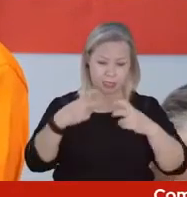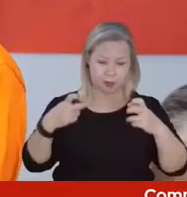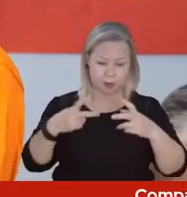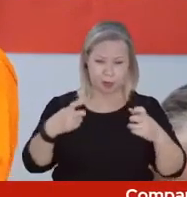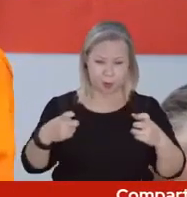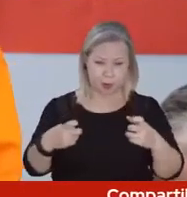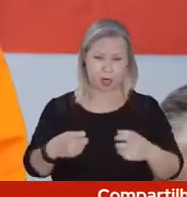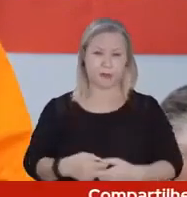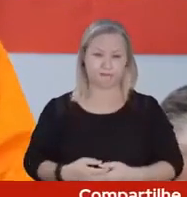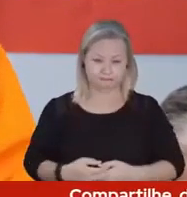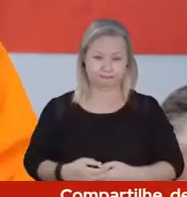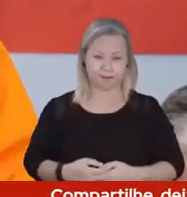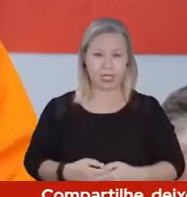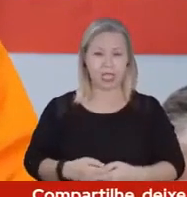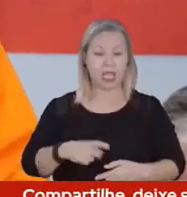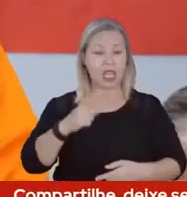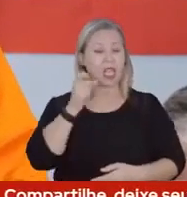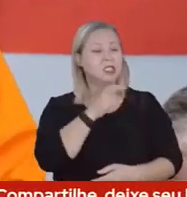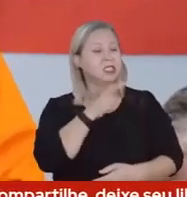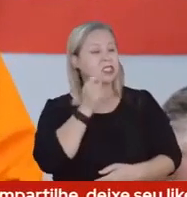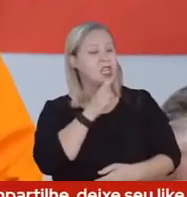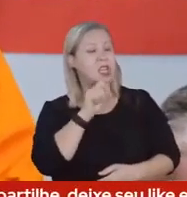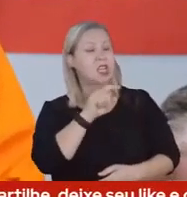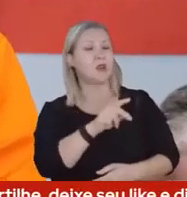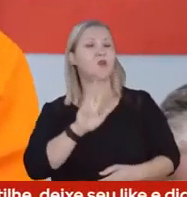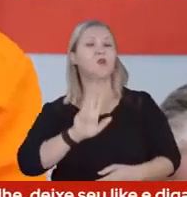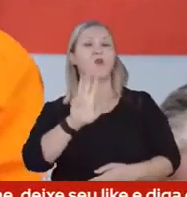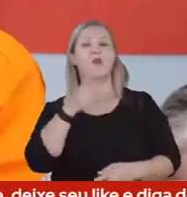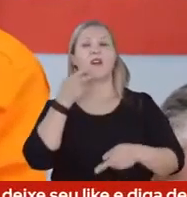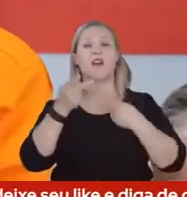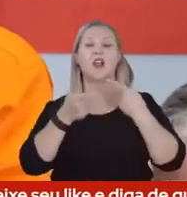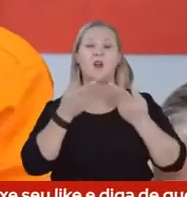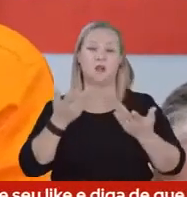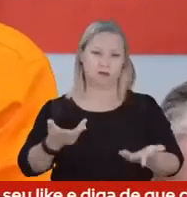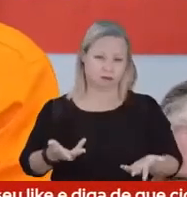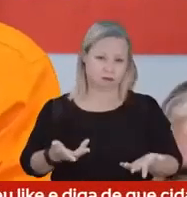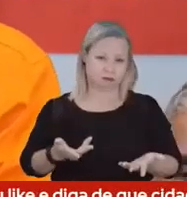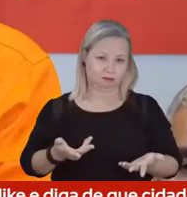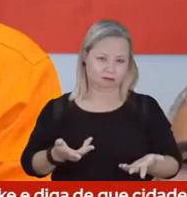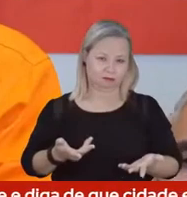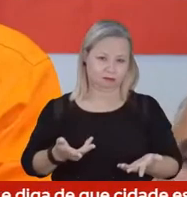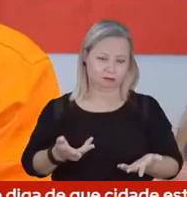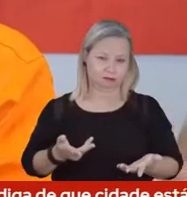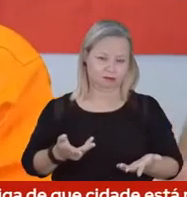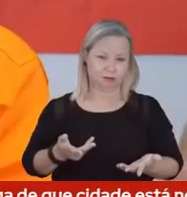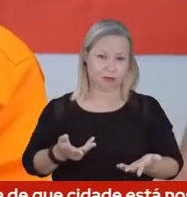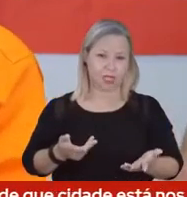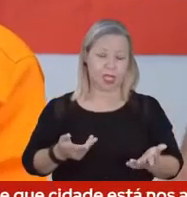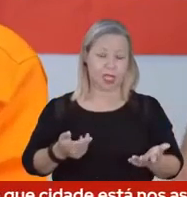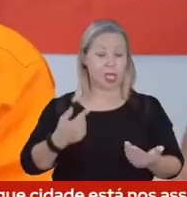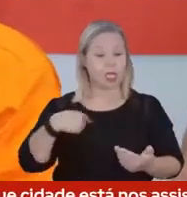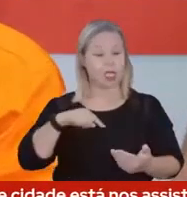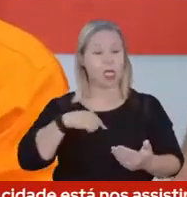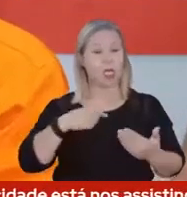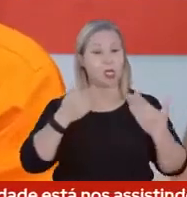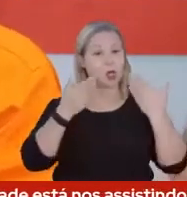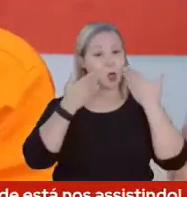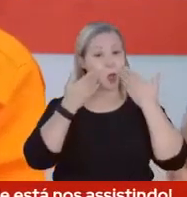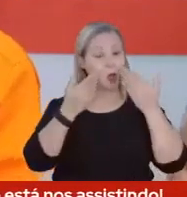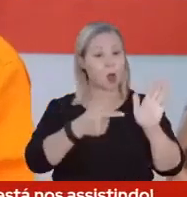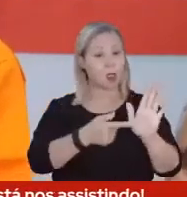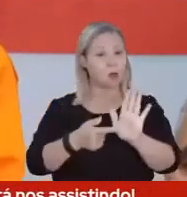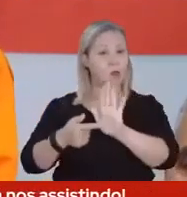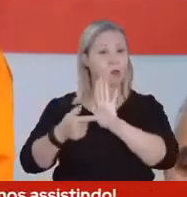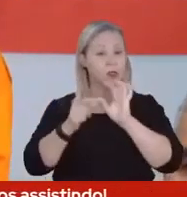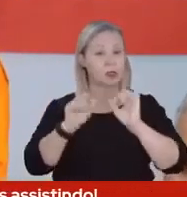zombou da afirmação do Lula. E nós demonstramos que nós, quando temos